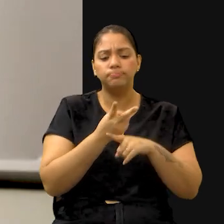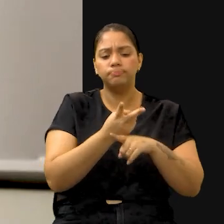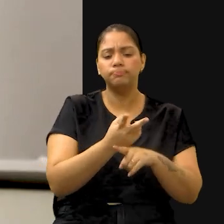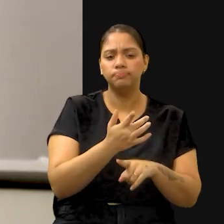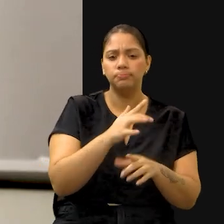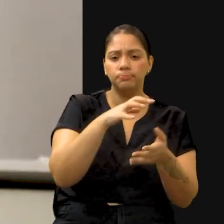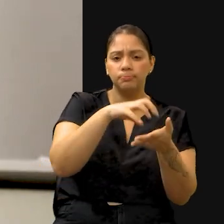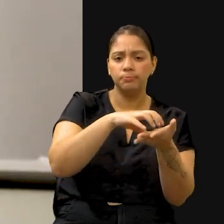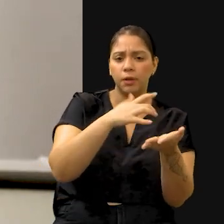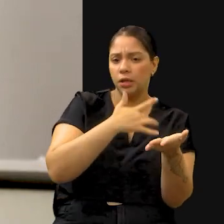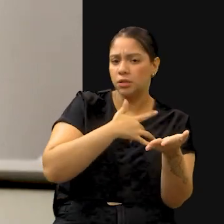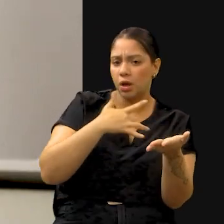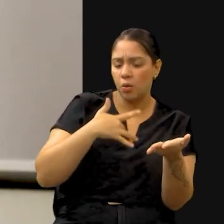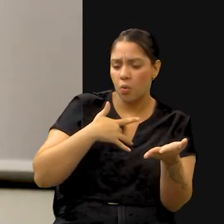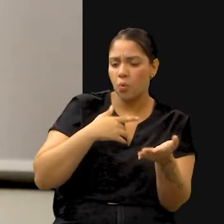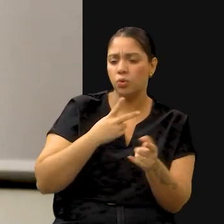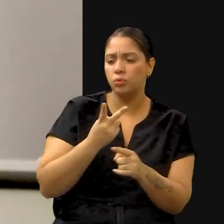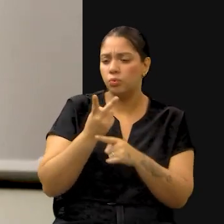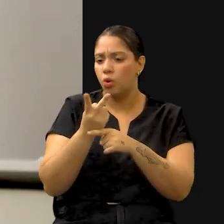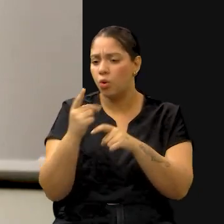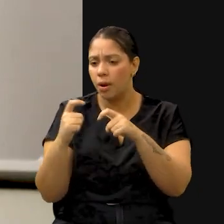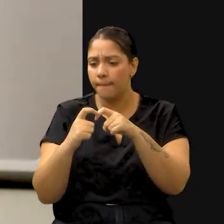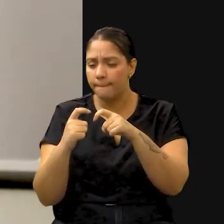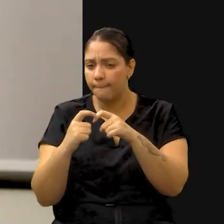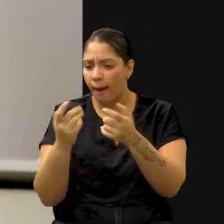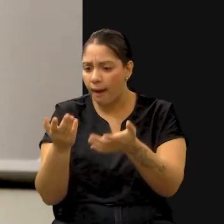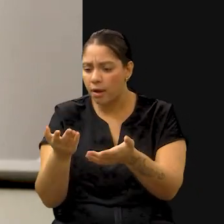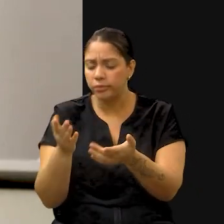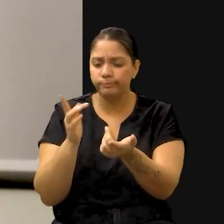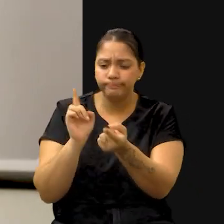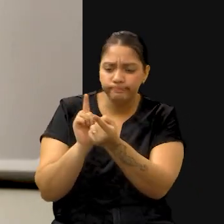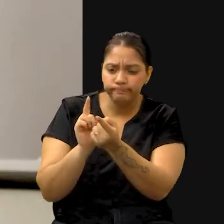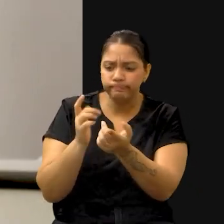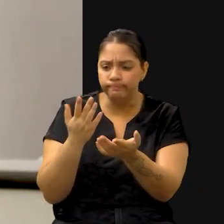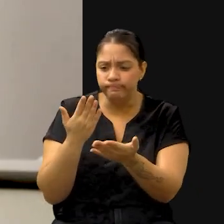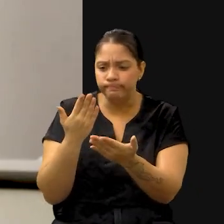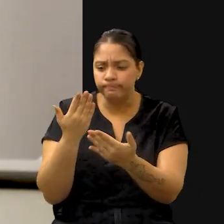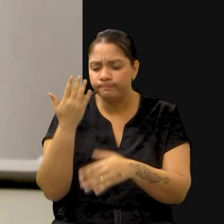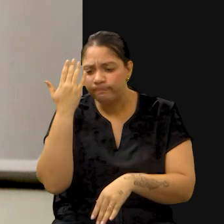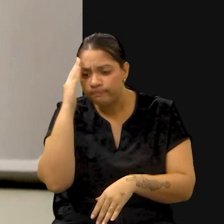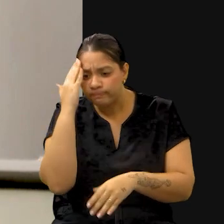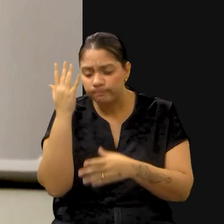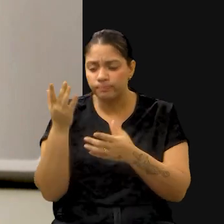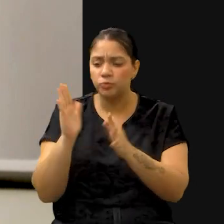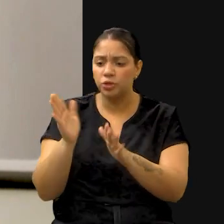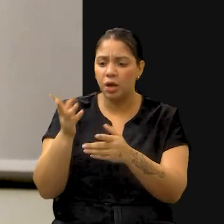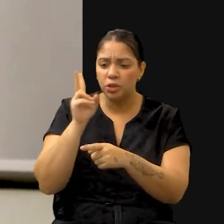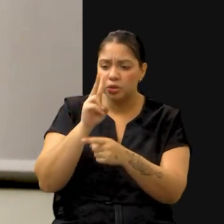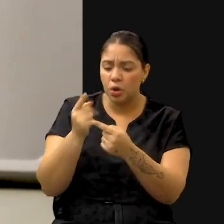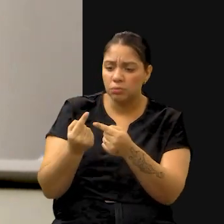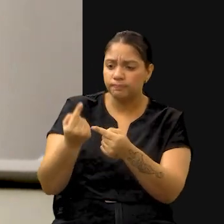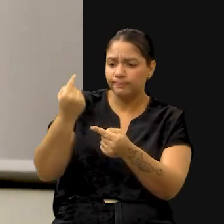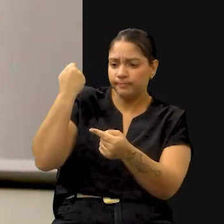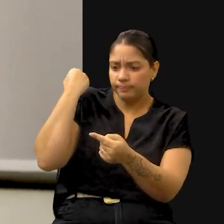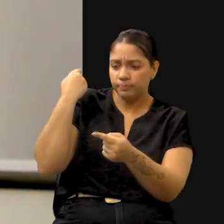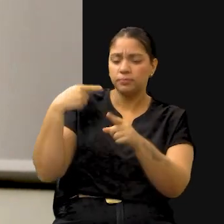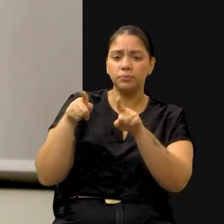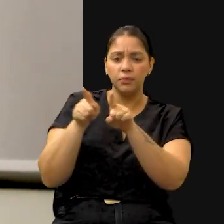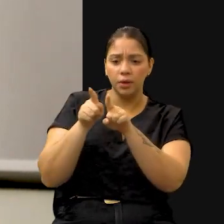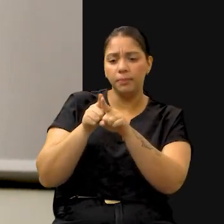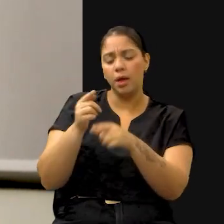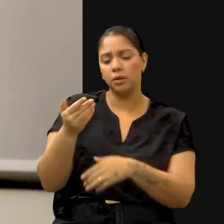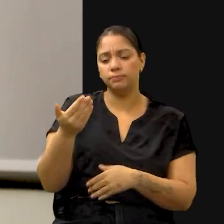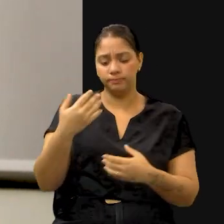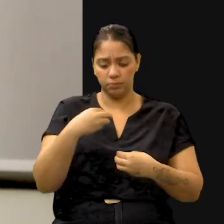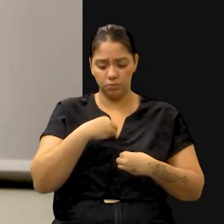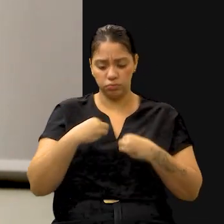equipe de saúde, procurar o seu médico, procurar entender seu histórico de saúde e realmente ir